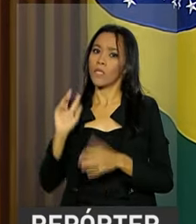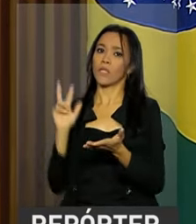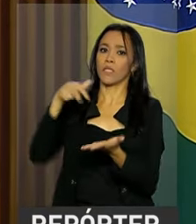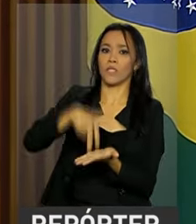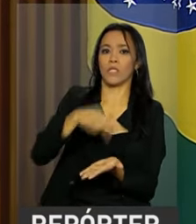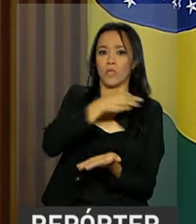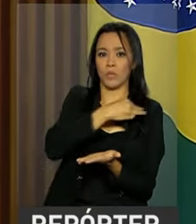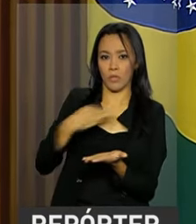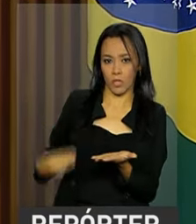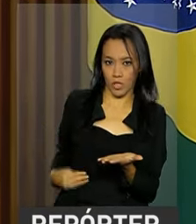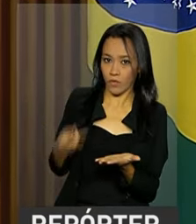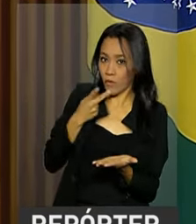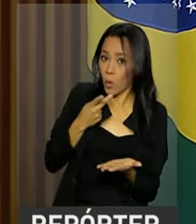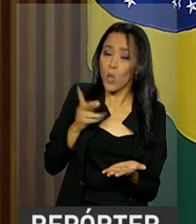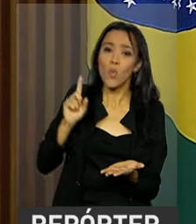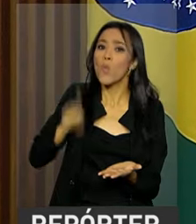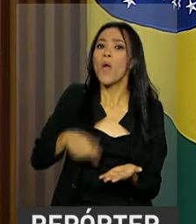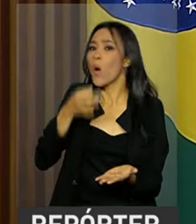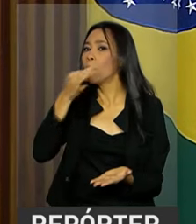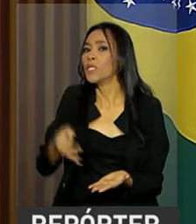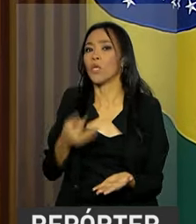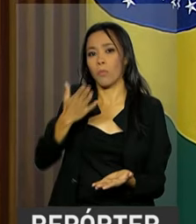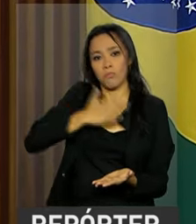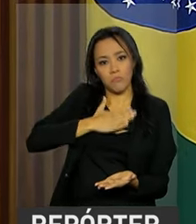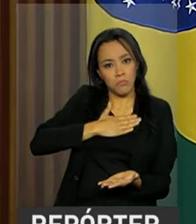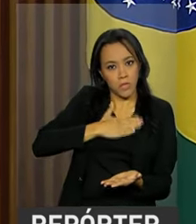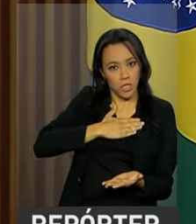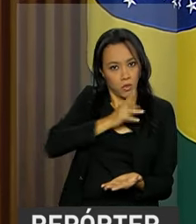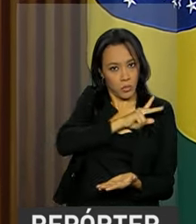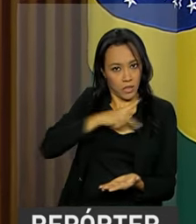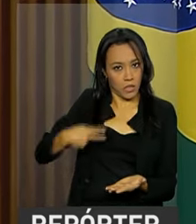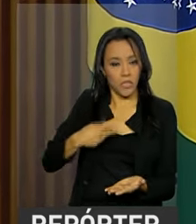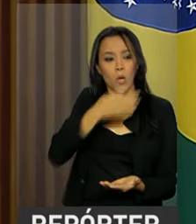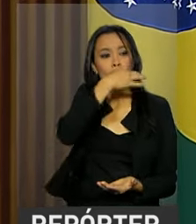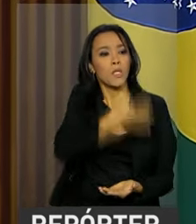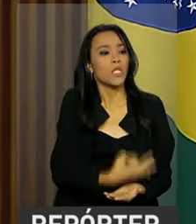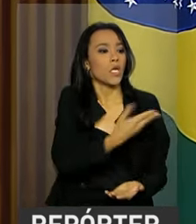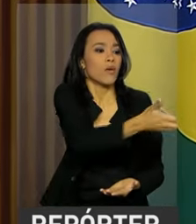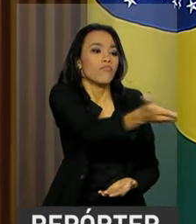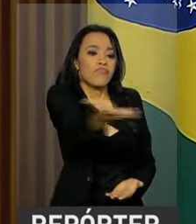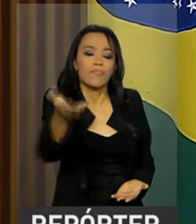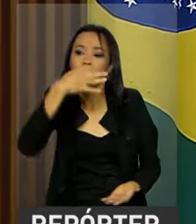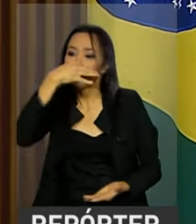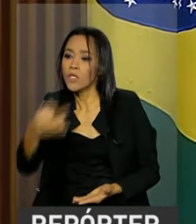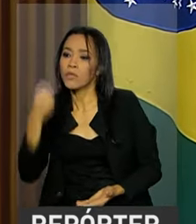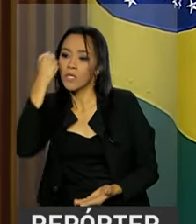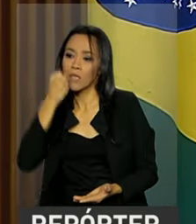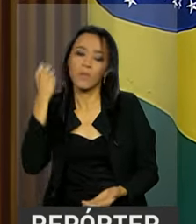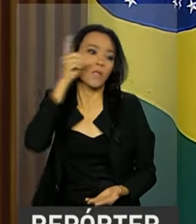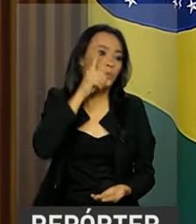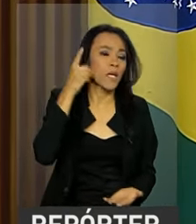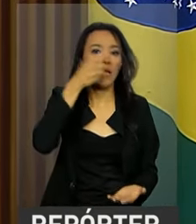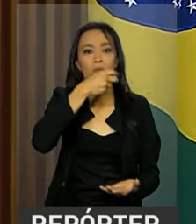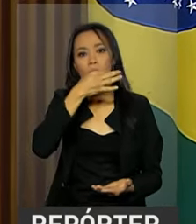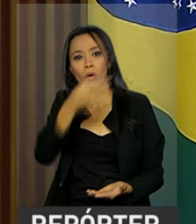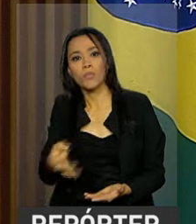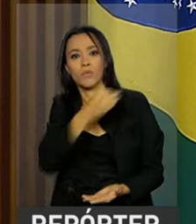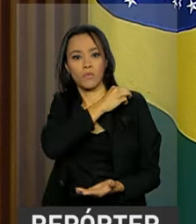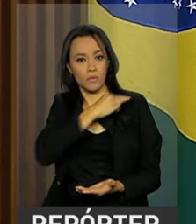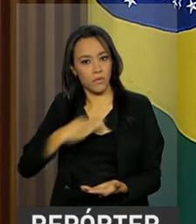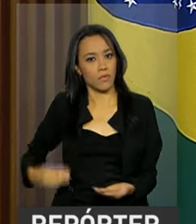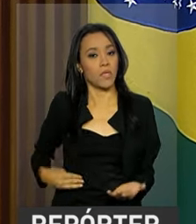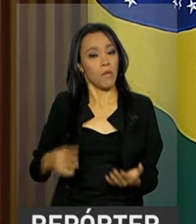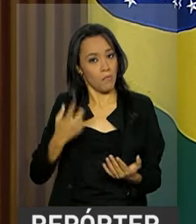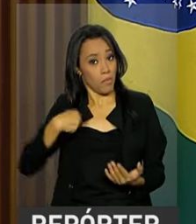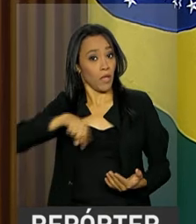Janeiro que não era um opinião não opinião minha opinião dos deputados opinião dos senadores opinião dos ministros eh para